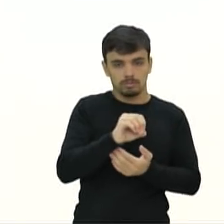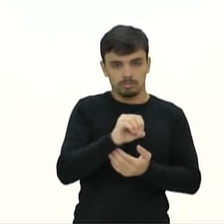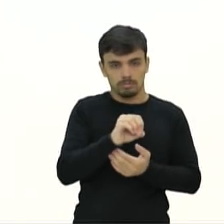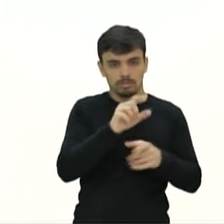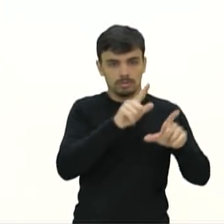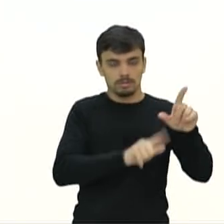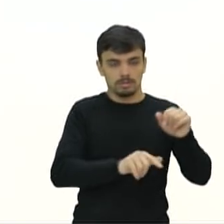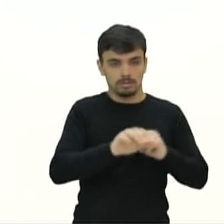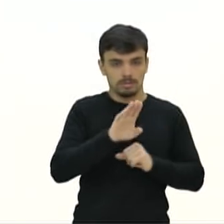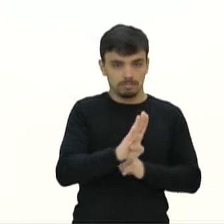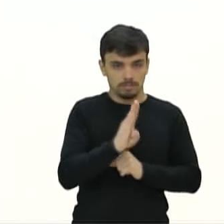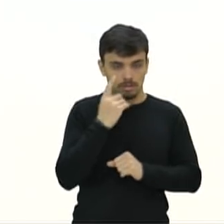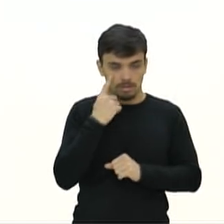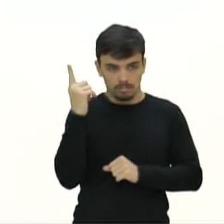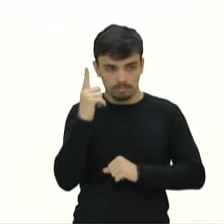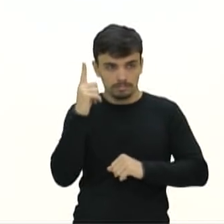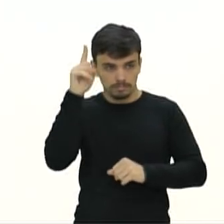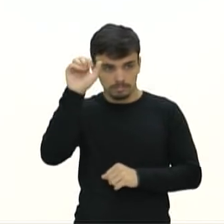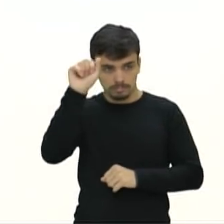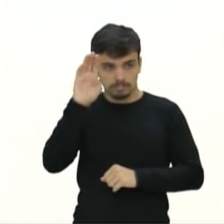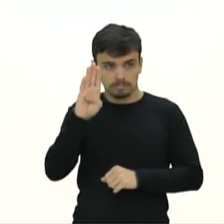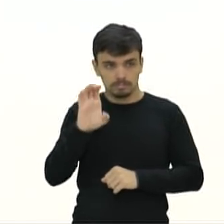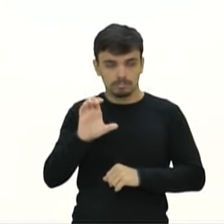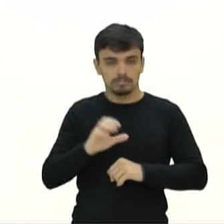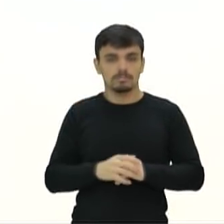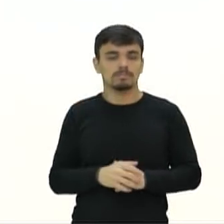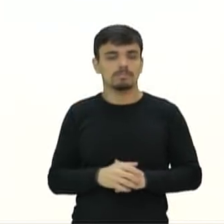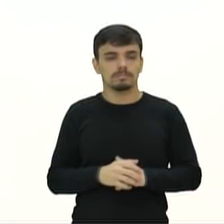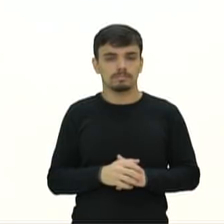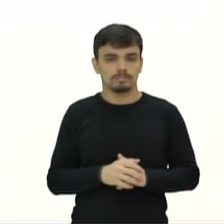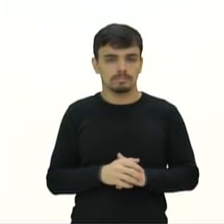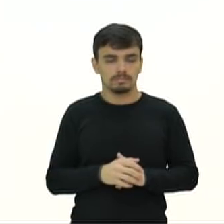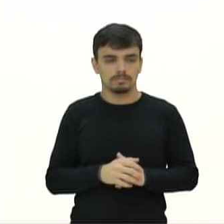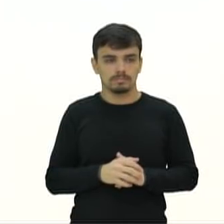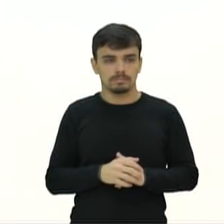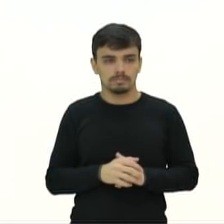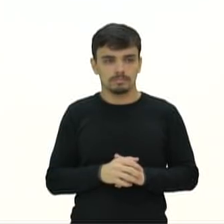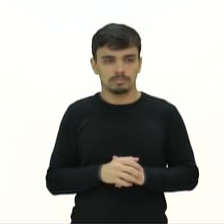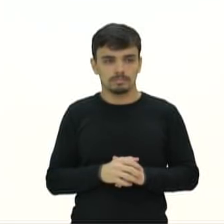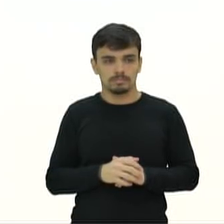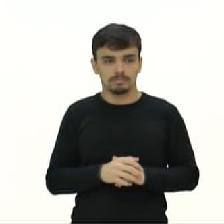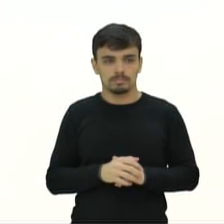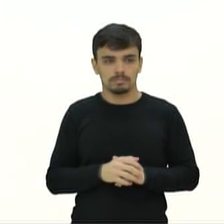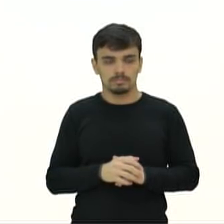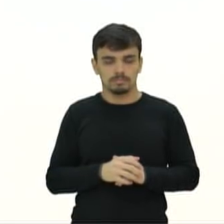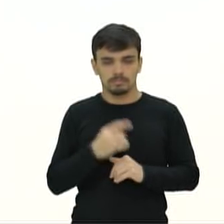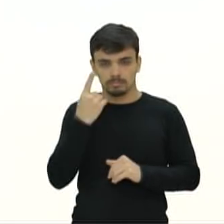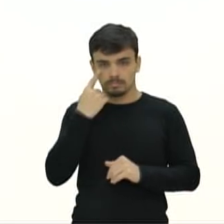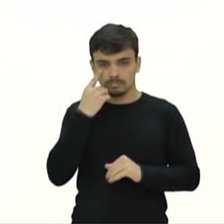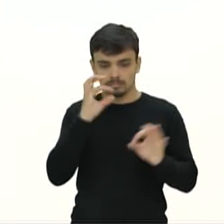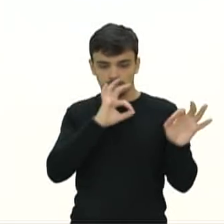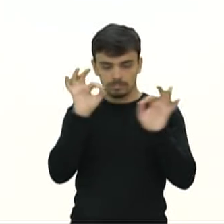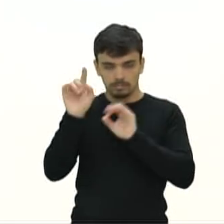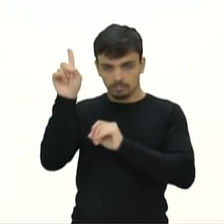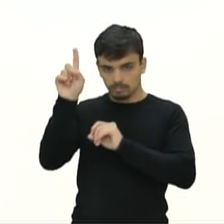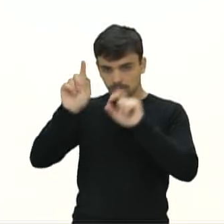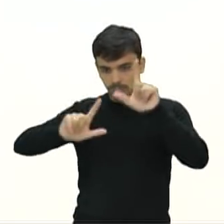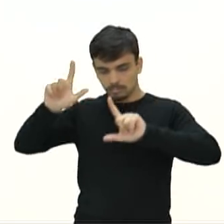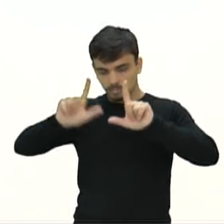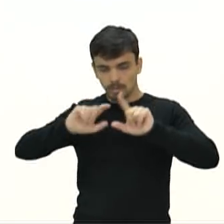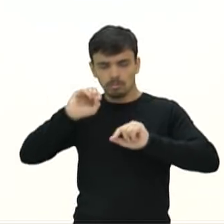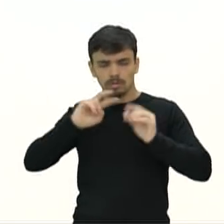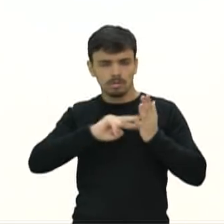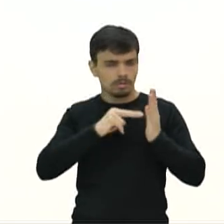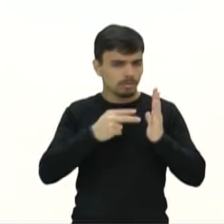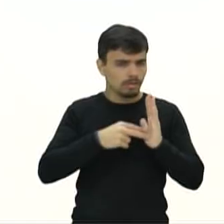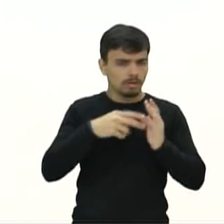Letra B, consumismo é o consumo ilimitado de um determinado item. Ou letra C, consumo e consumismo são sinônimos. Eu quero